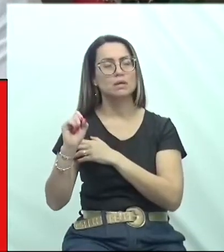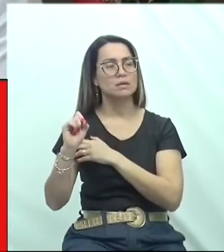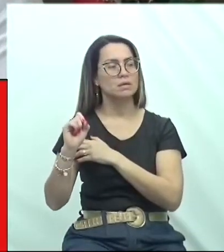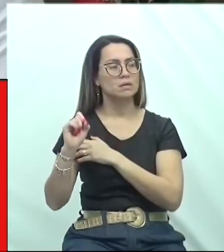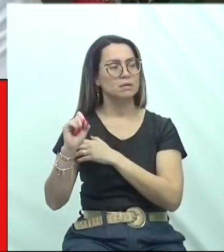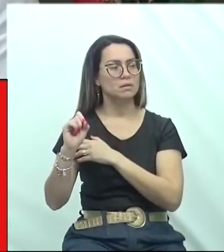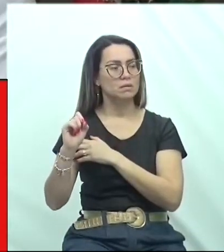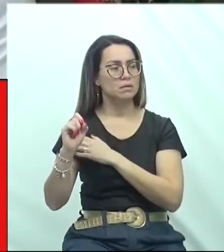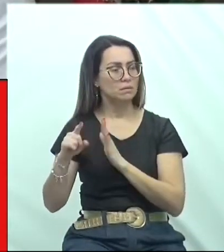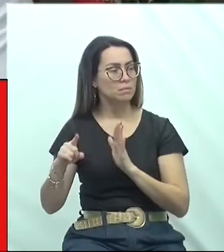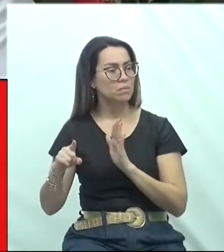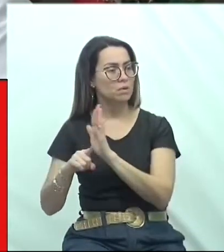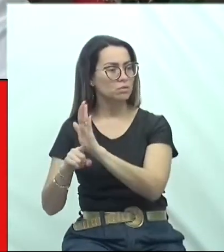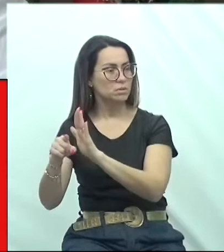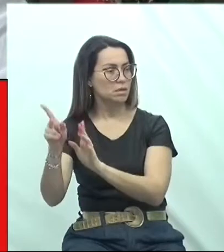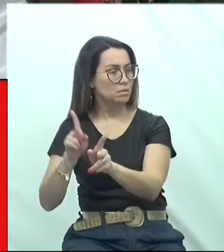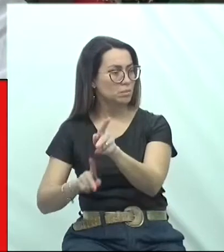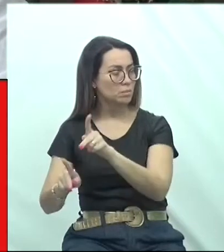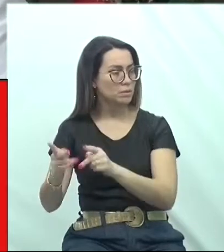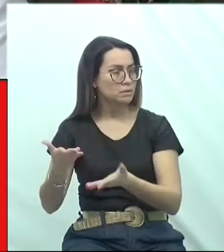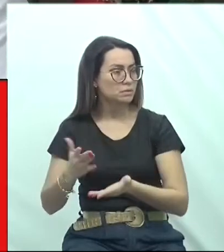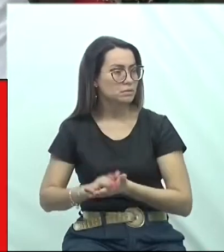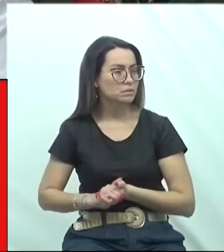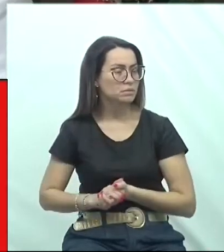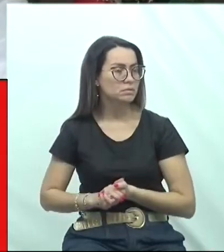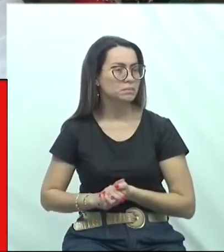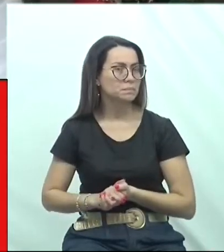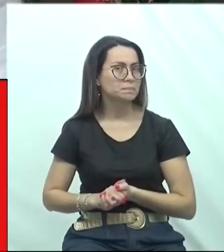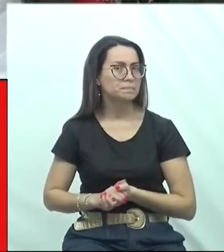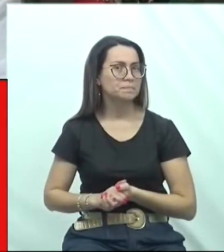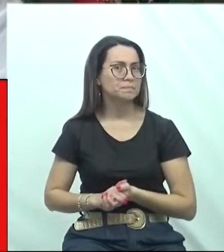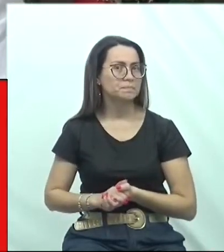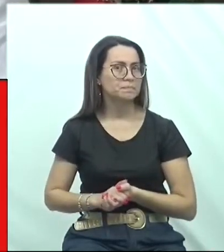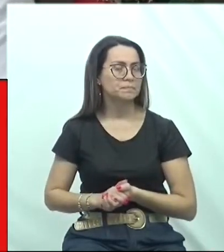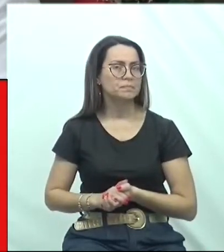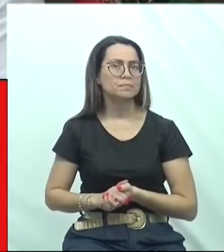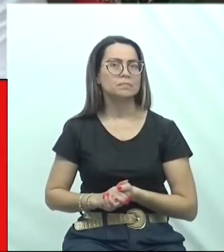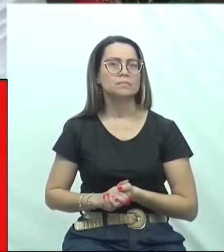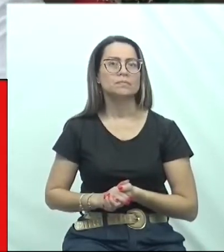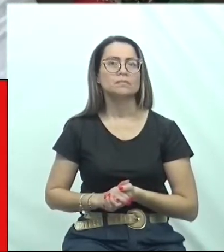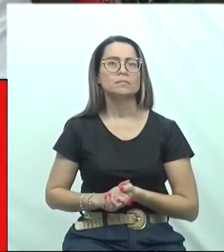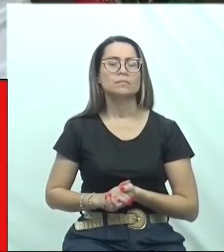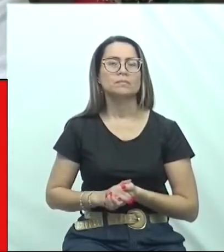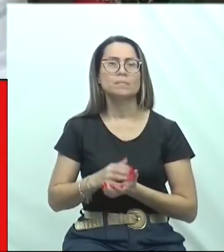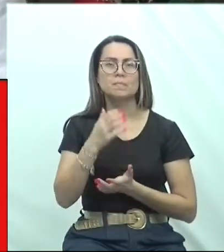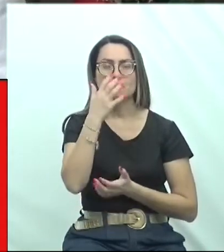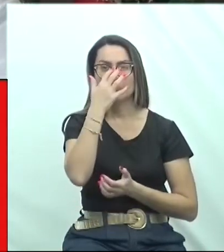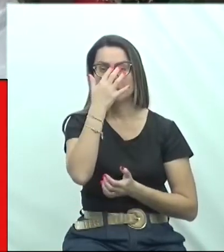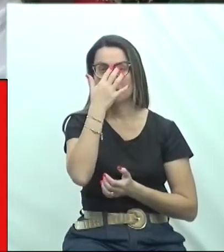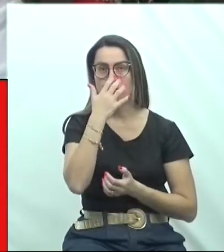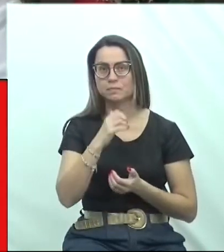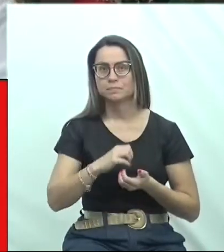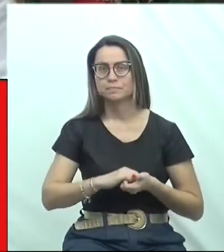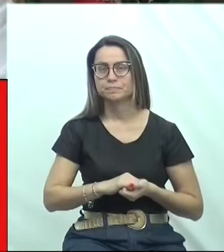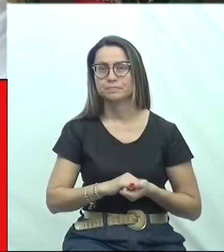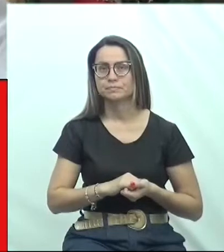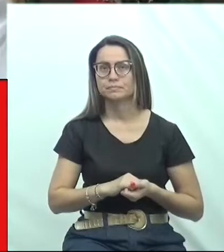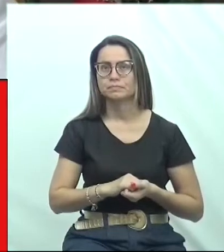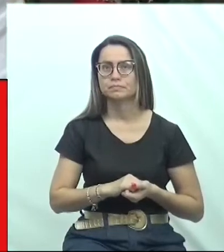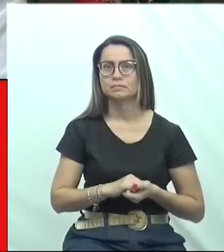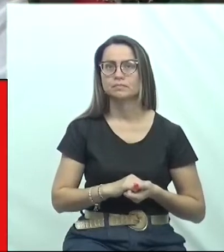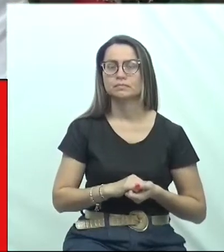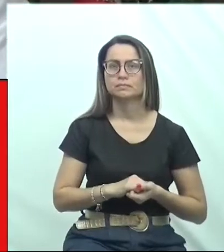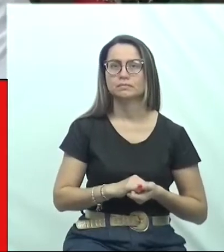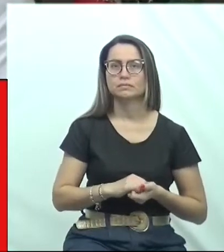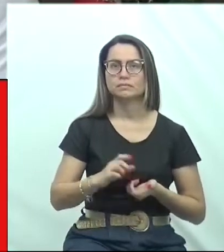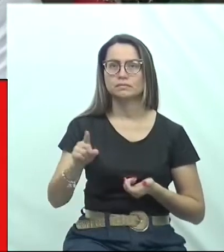né? Alguma coisa tem de errado. O vereador mostrou lá. É assustador, até parece que tinha um jacaré dentro do relógio.